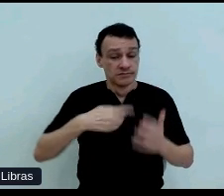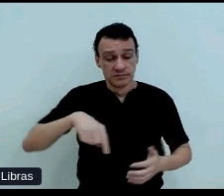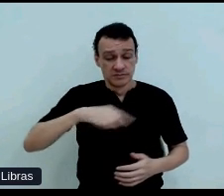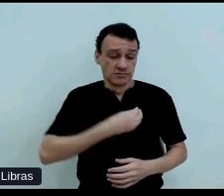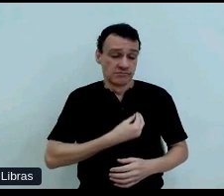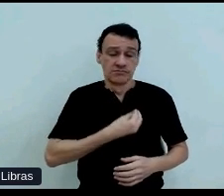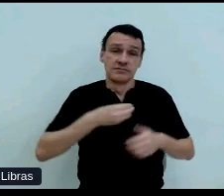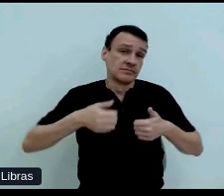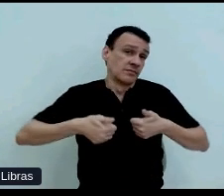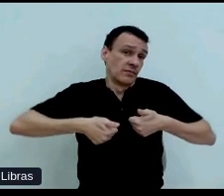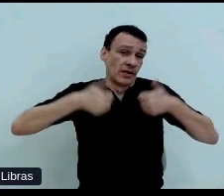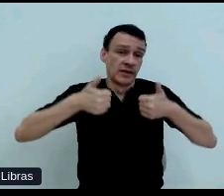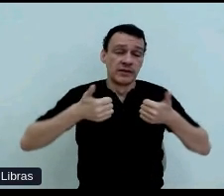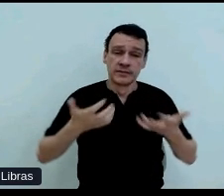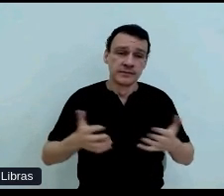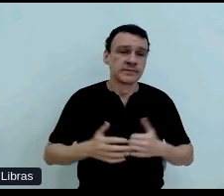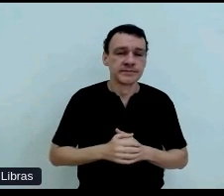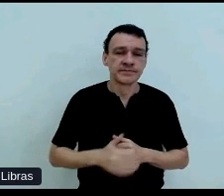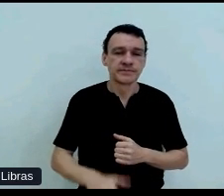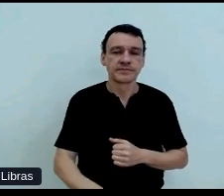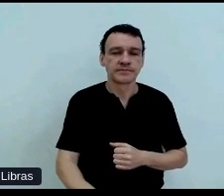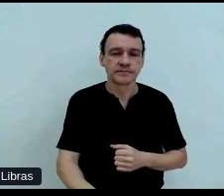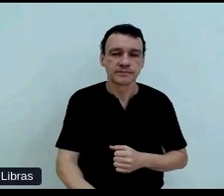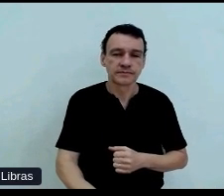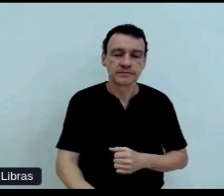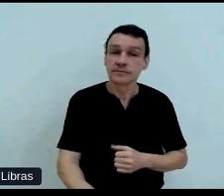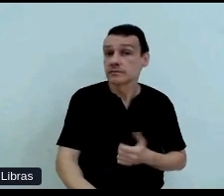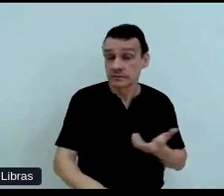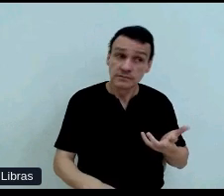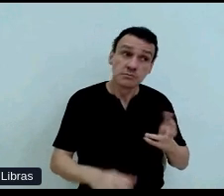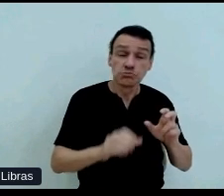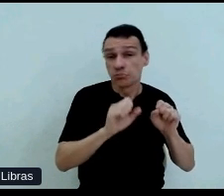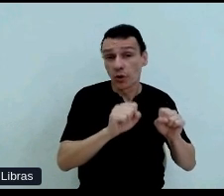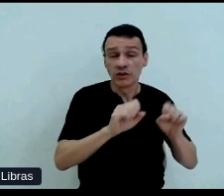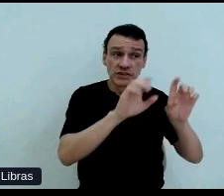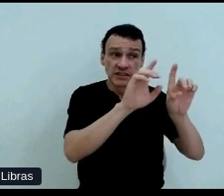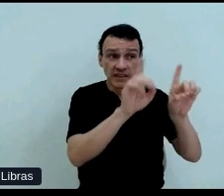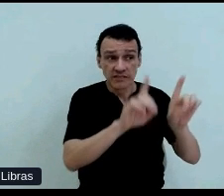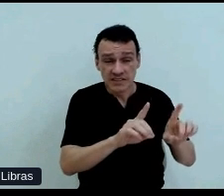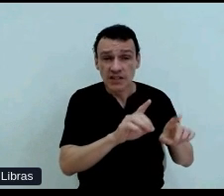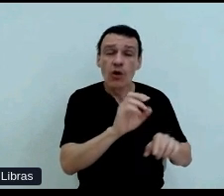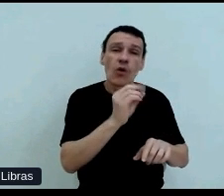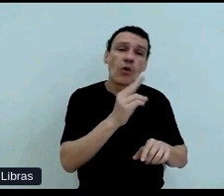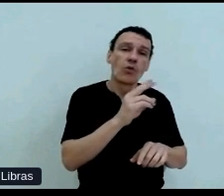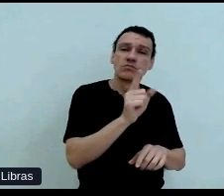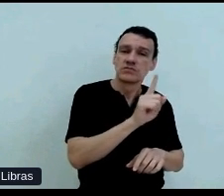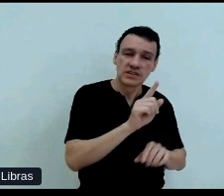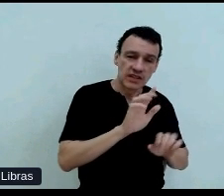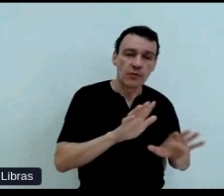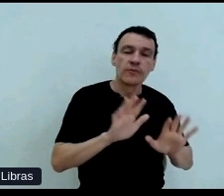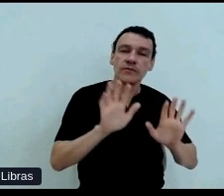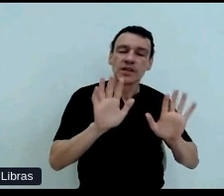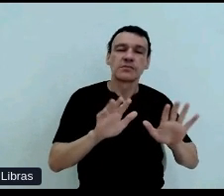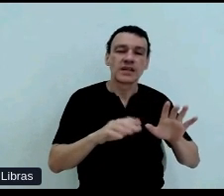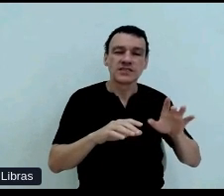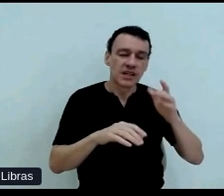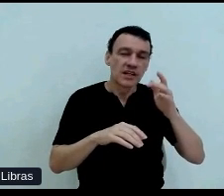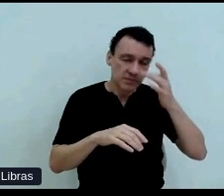que elas teriam e que realmente elas fariam toda a diferença na nossa corporação, na